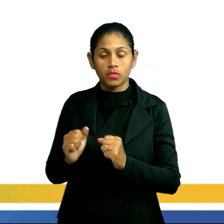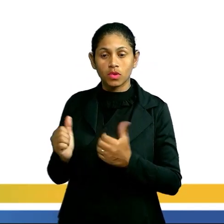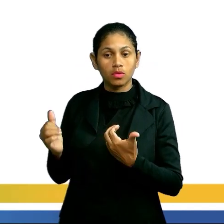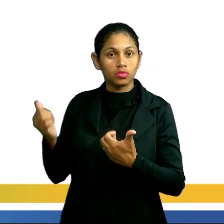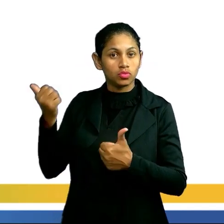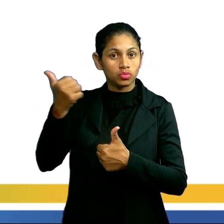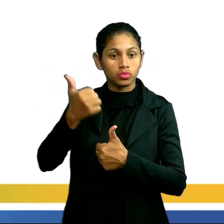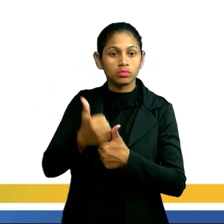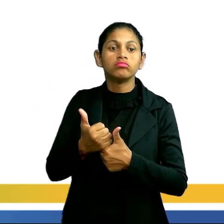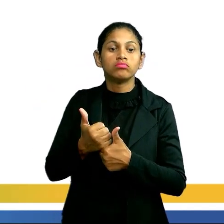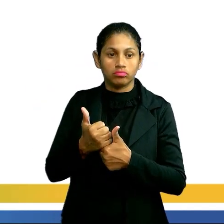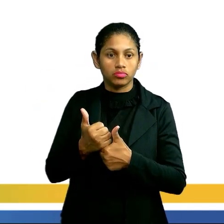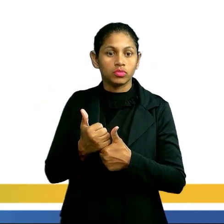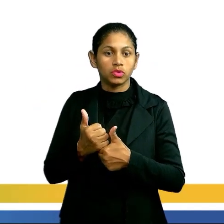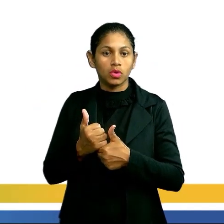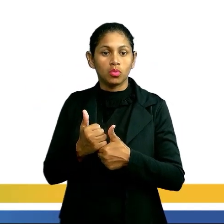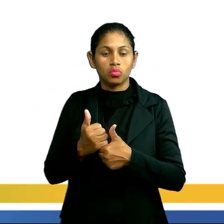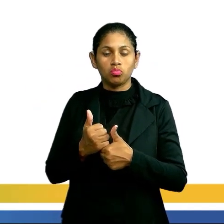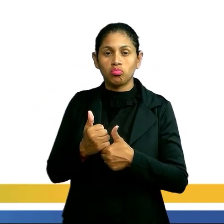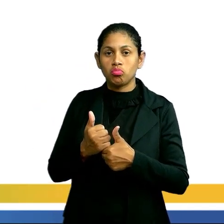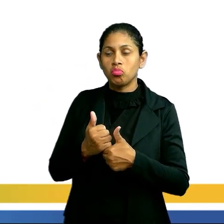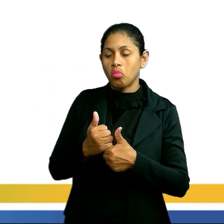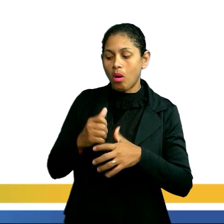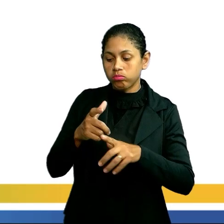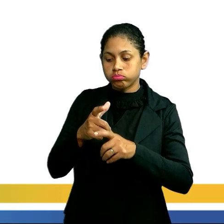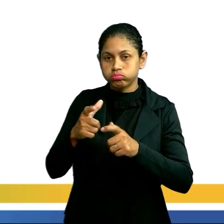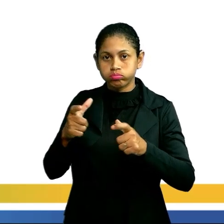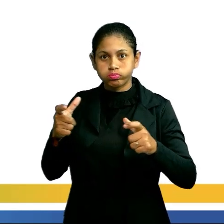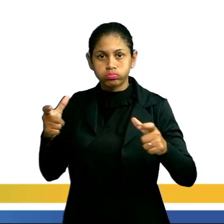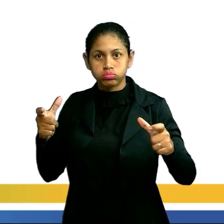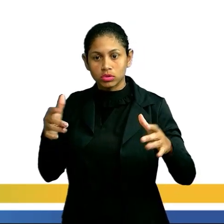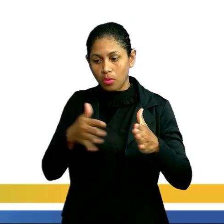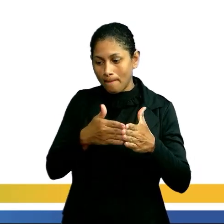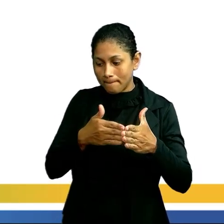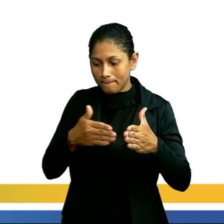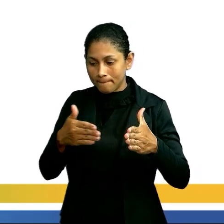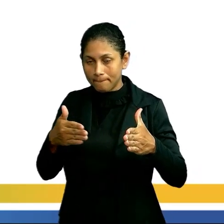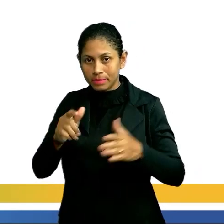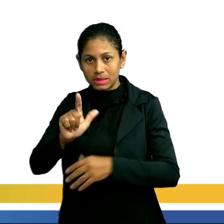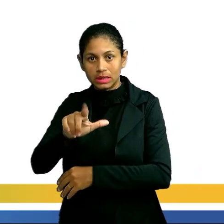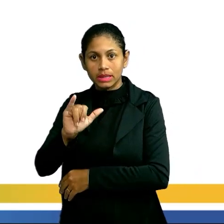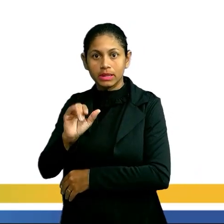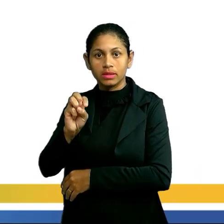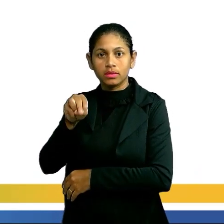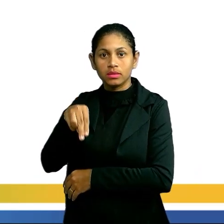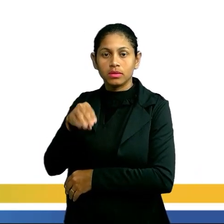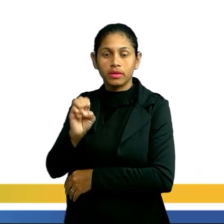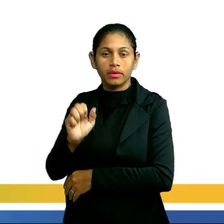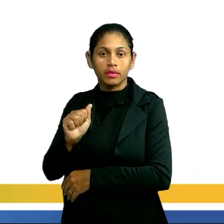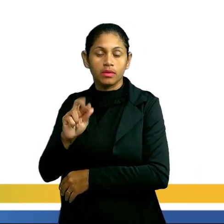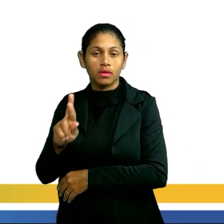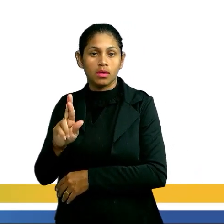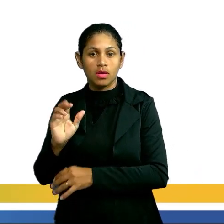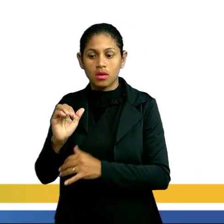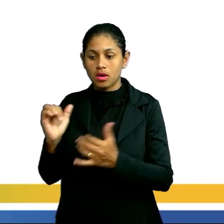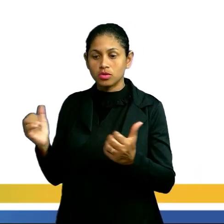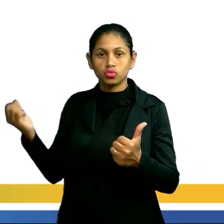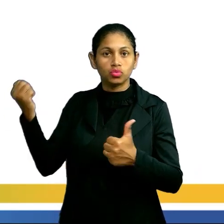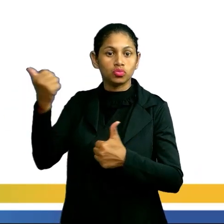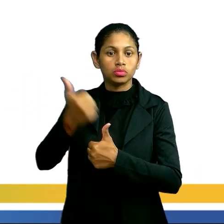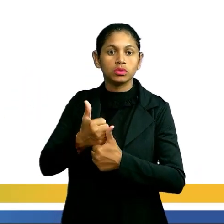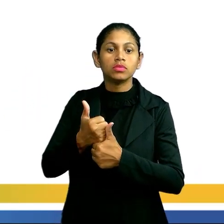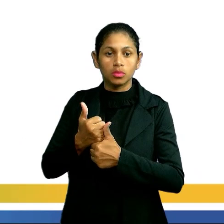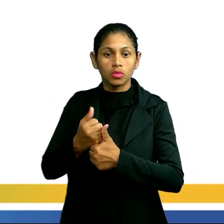uma dilatação superficial, por exemplo. Então, tendo em vista que o coeficiente de dilatação superficial é beta, e ele